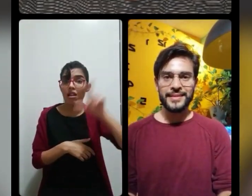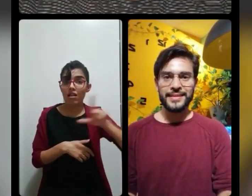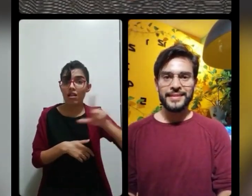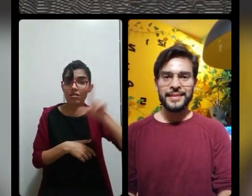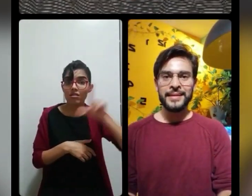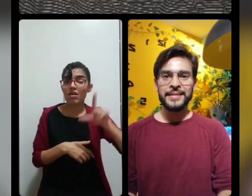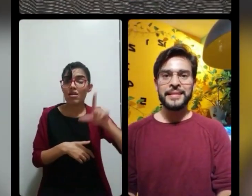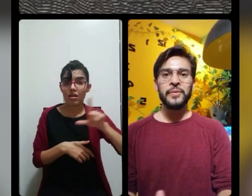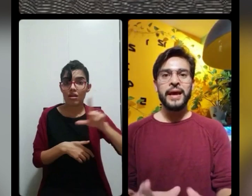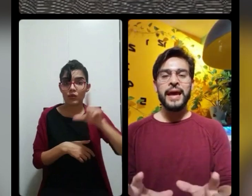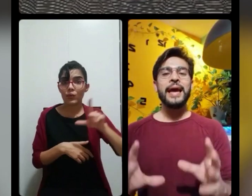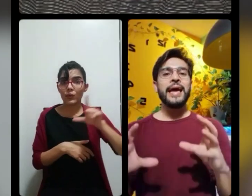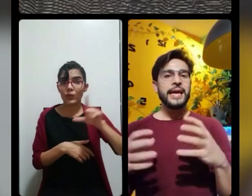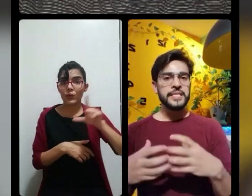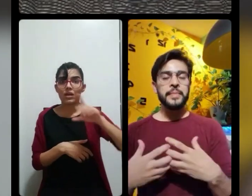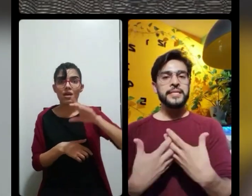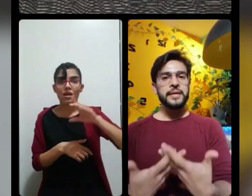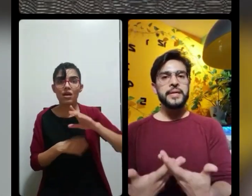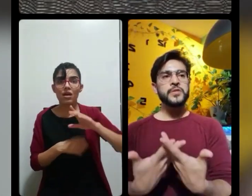sinais, né? Então,